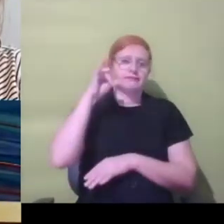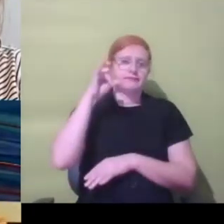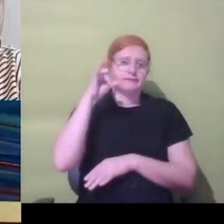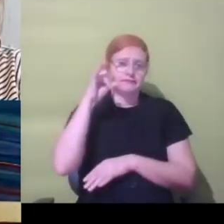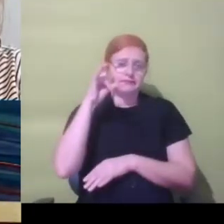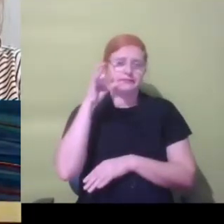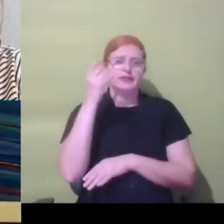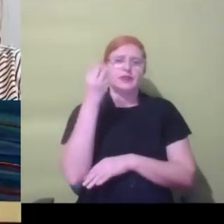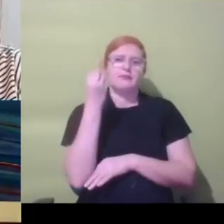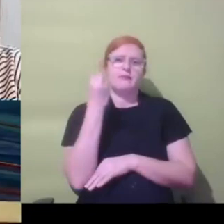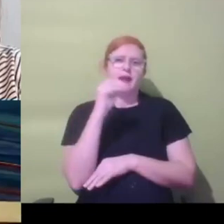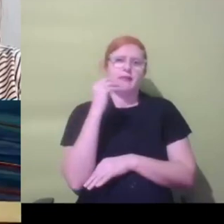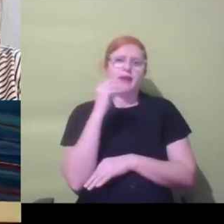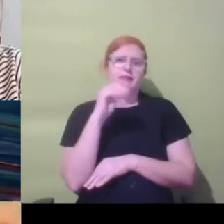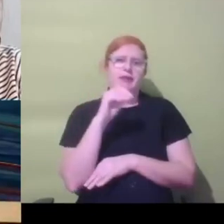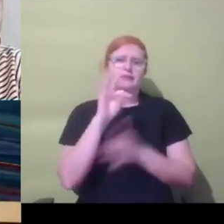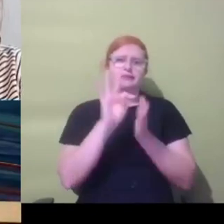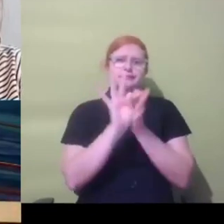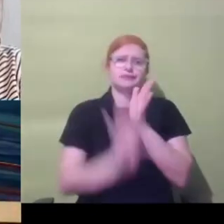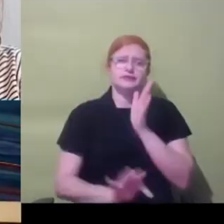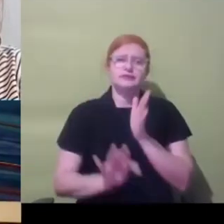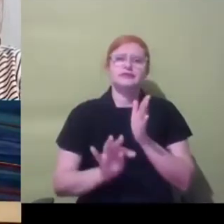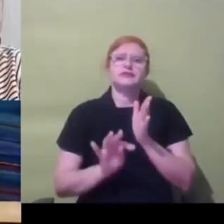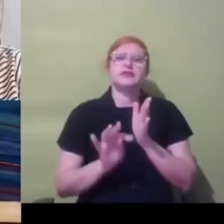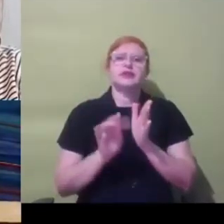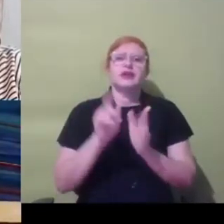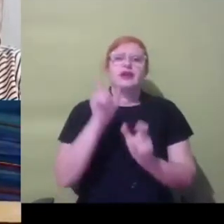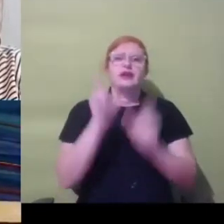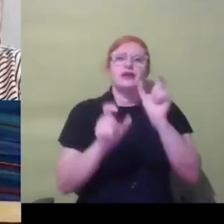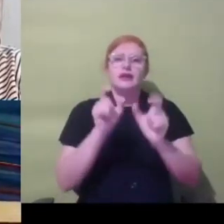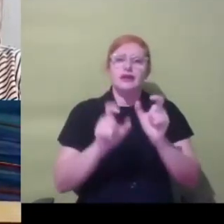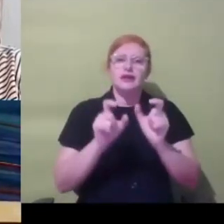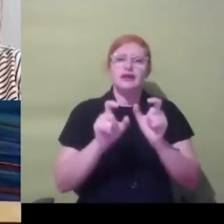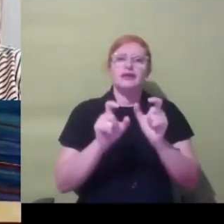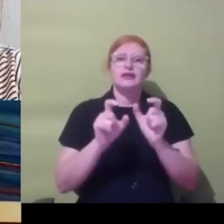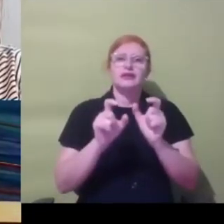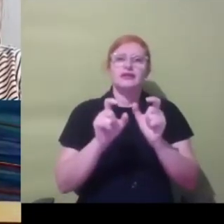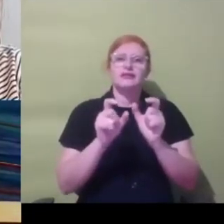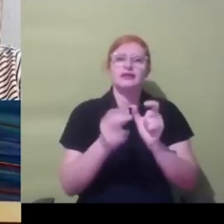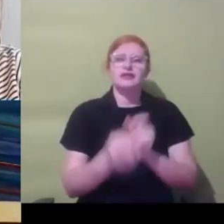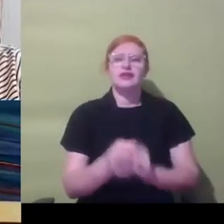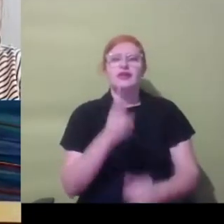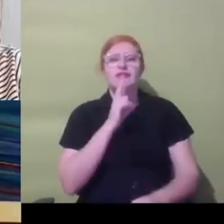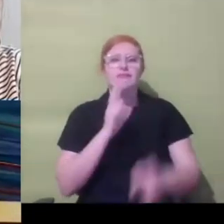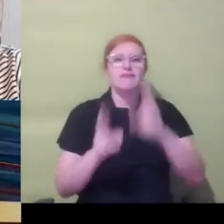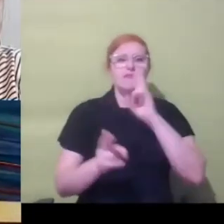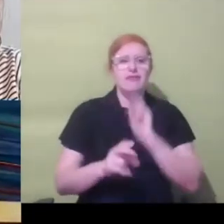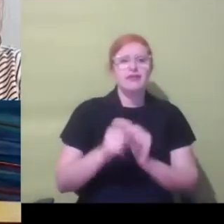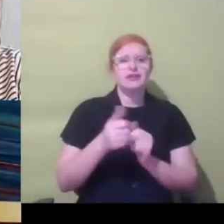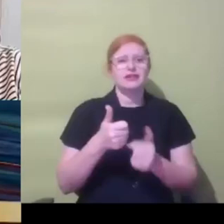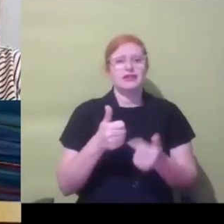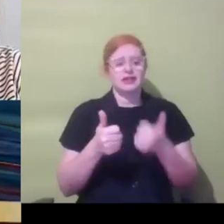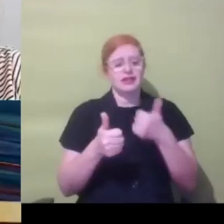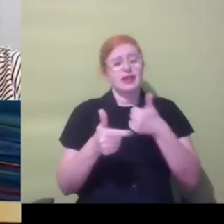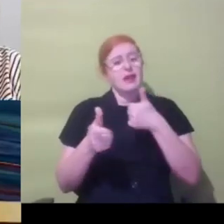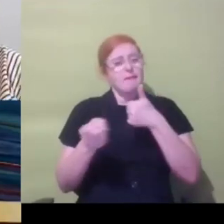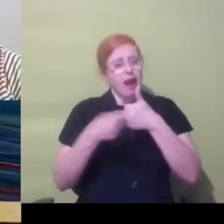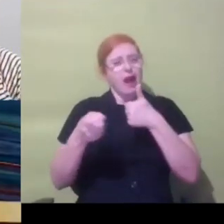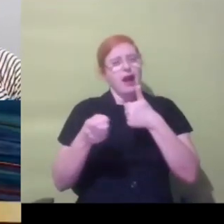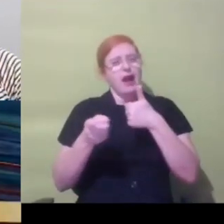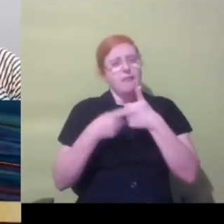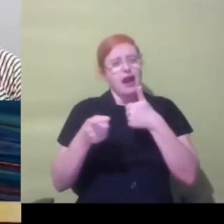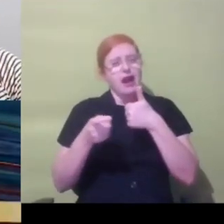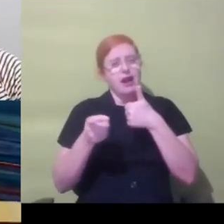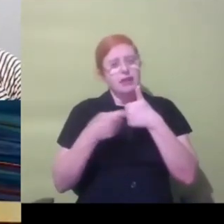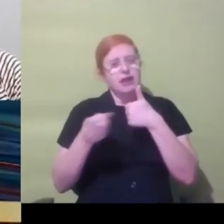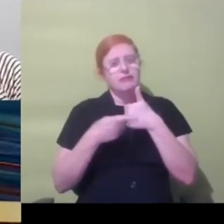eu colocar a mensagem e as pessoas retribuírem a minha mensagem com um like ou com alguma mensagem que não é de troca, né? É